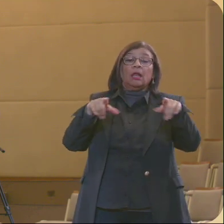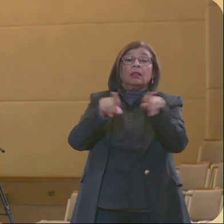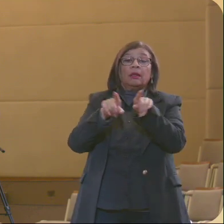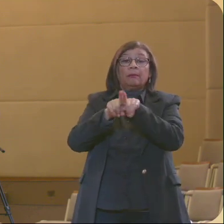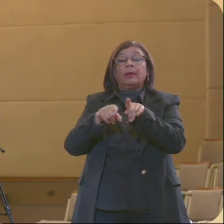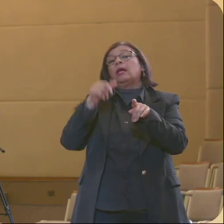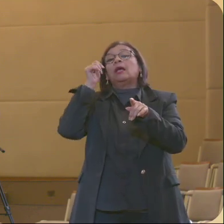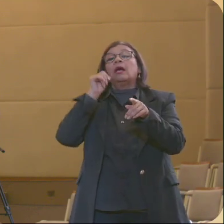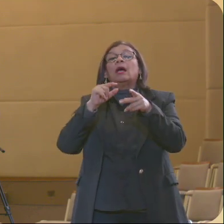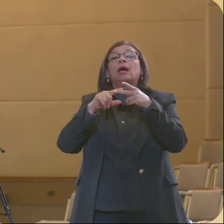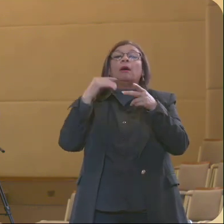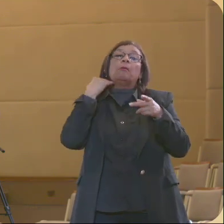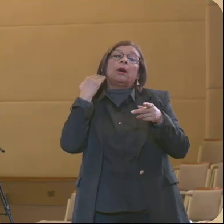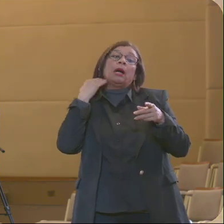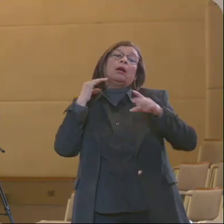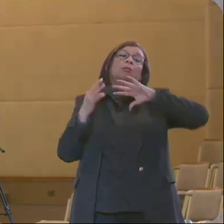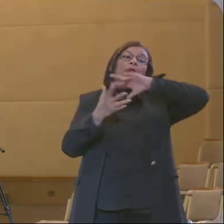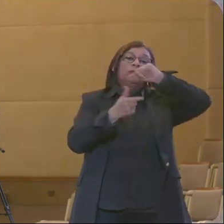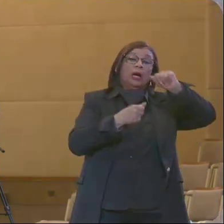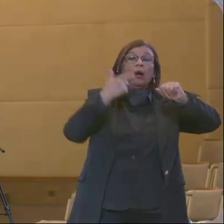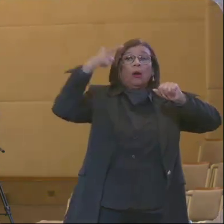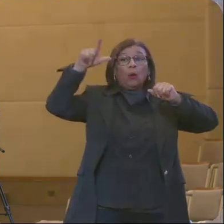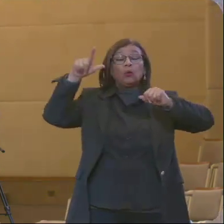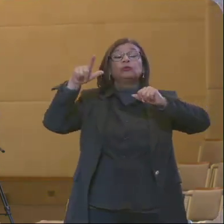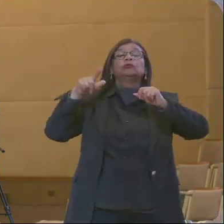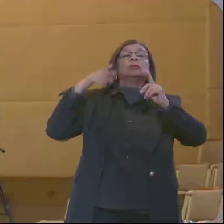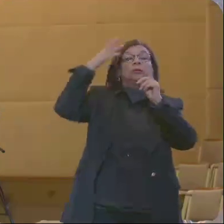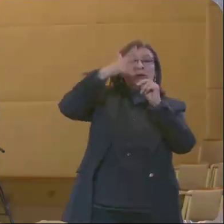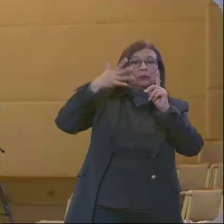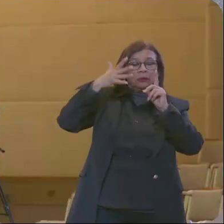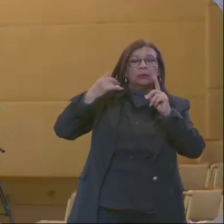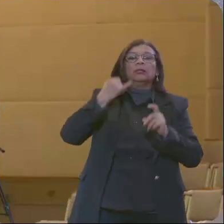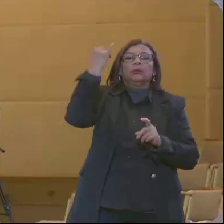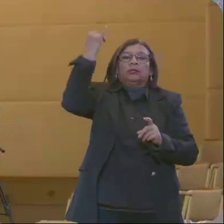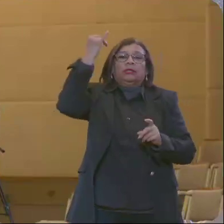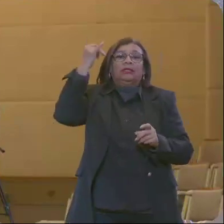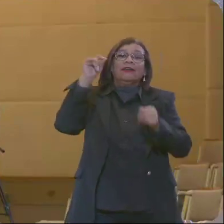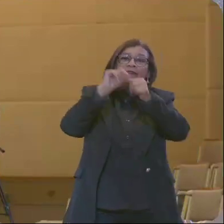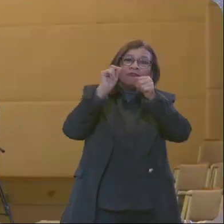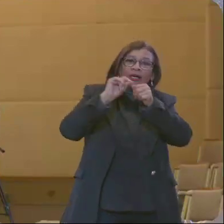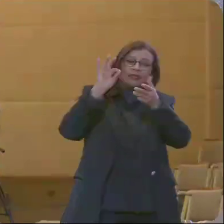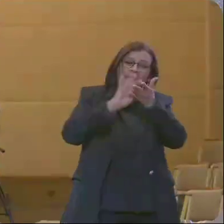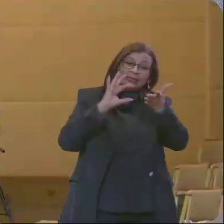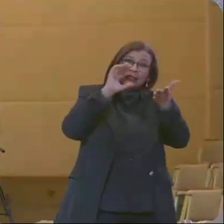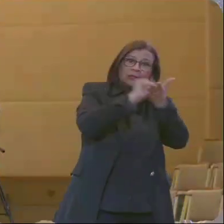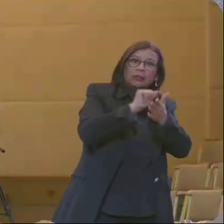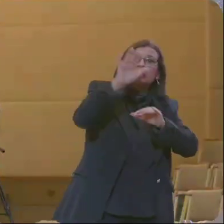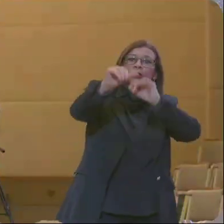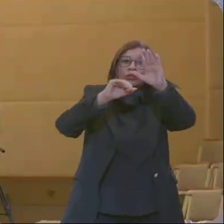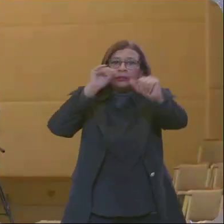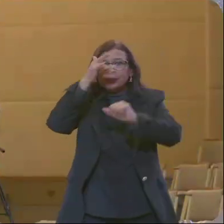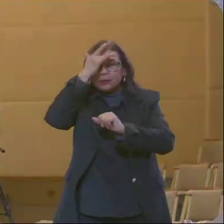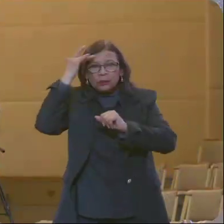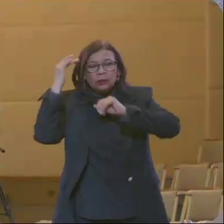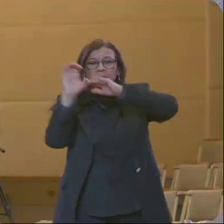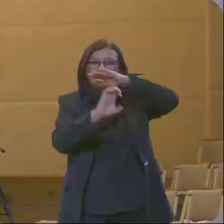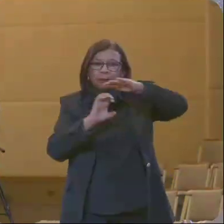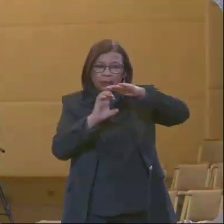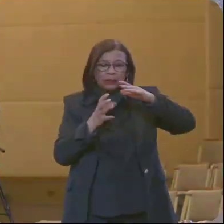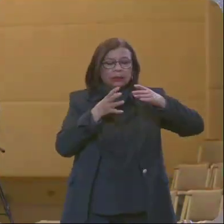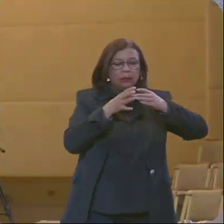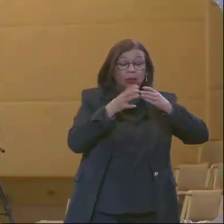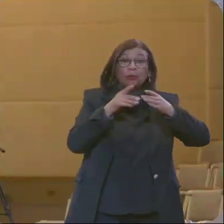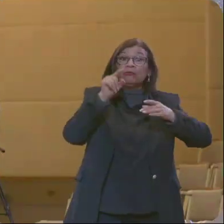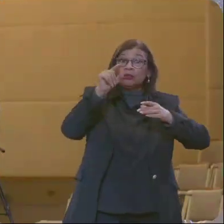Antônio Cabreira, que é CEO do Grupo Cabreira. Então você faz a sua inscrição, traz aí o pessoal da sua empresa, da sua organização, e você